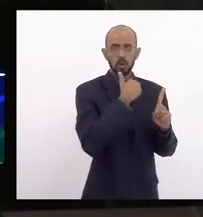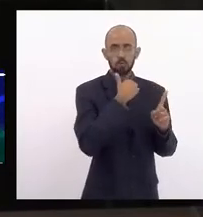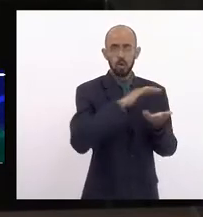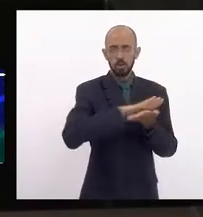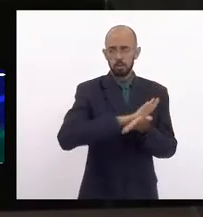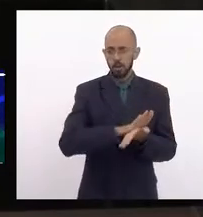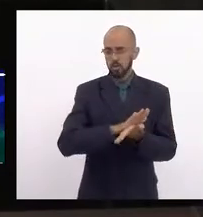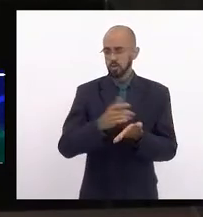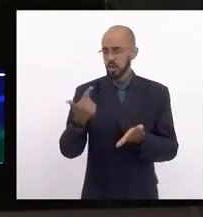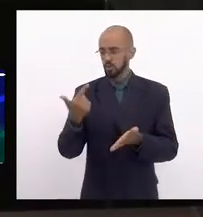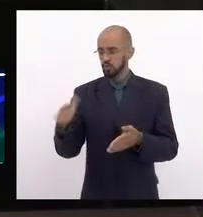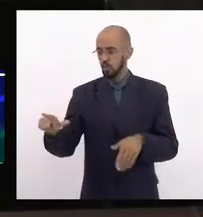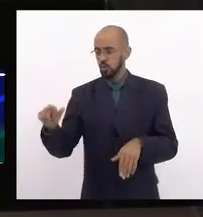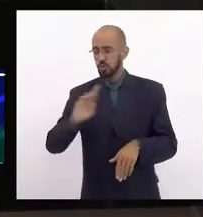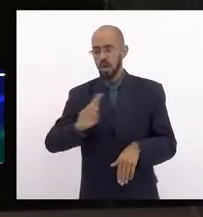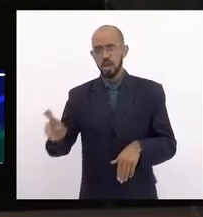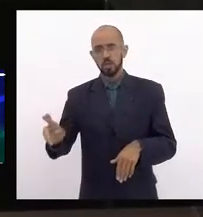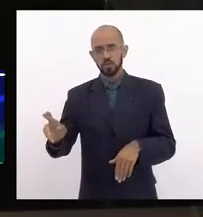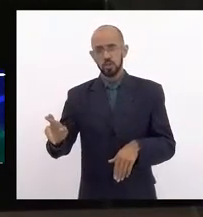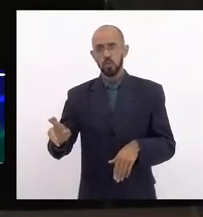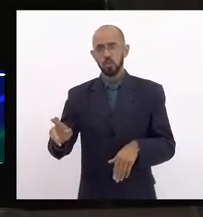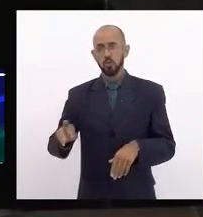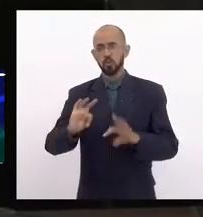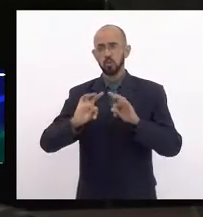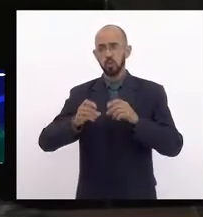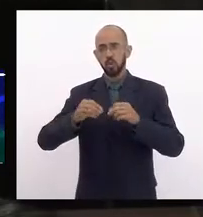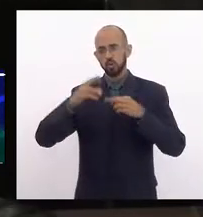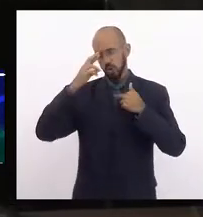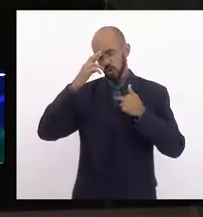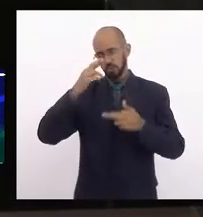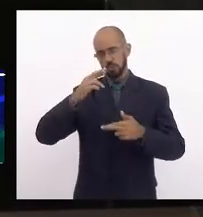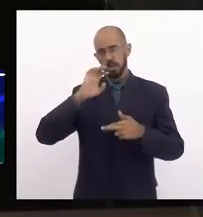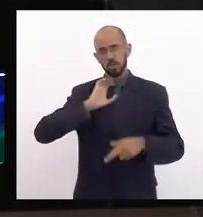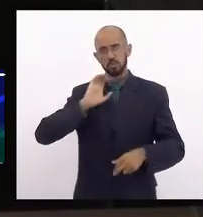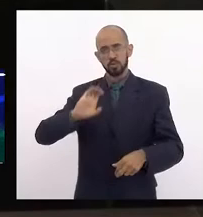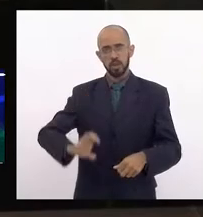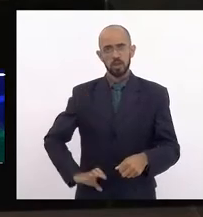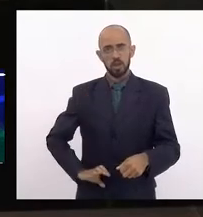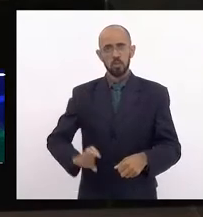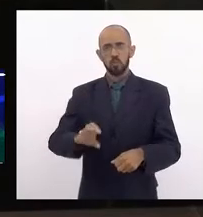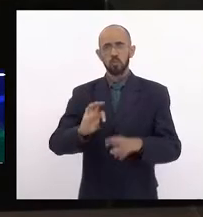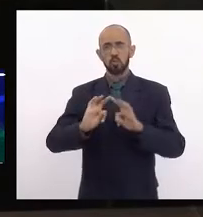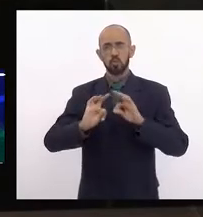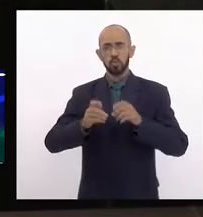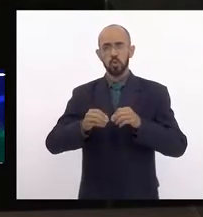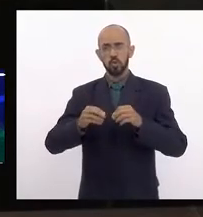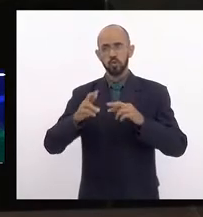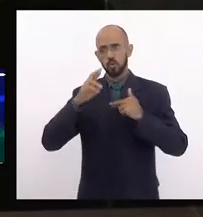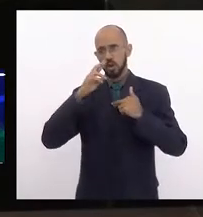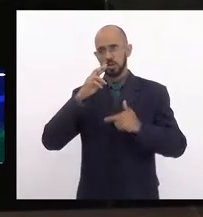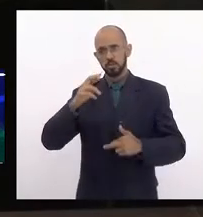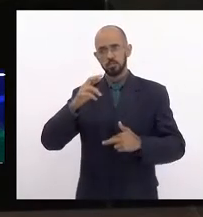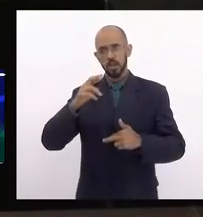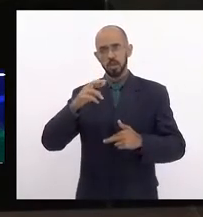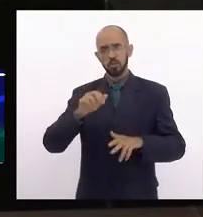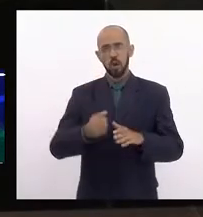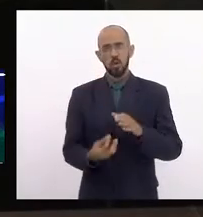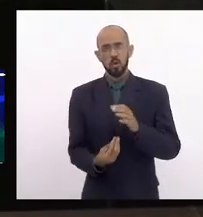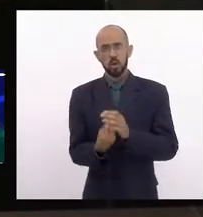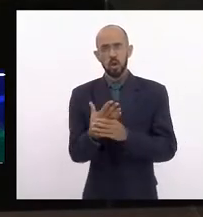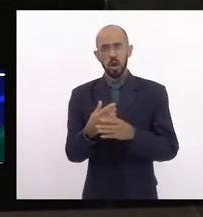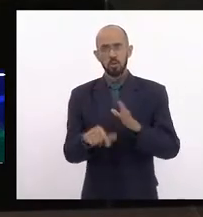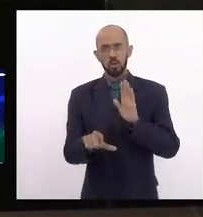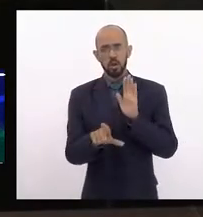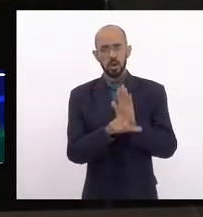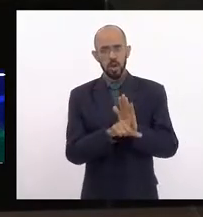de outra religião todo respeito aos cidadãos todo respeito ao autor da Lei